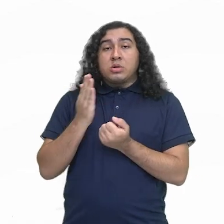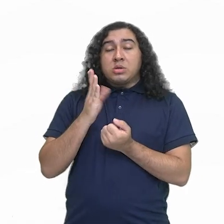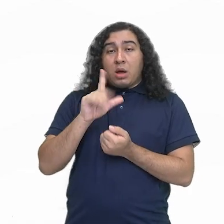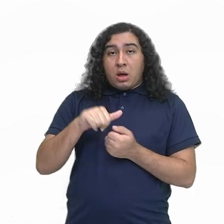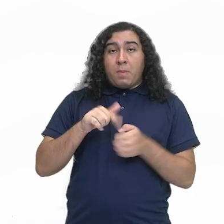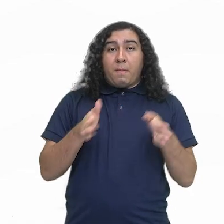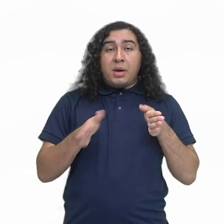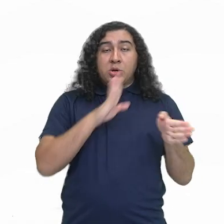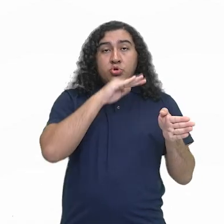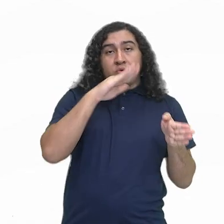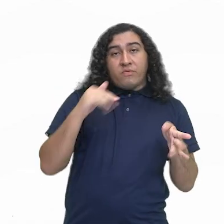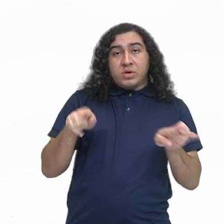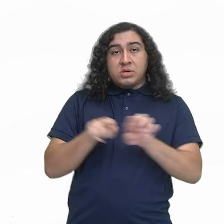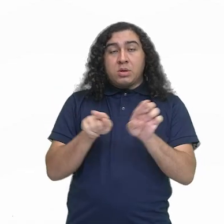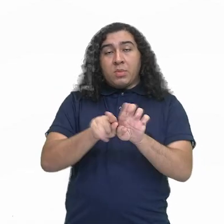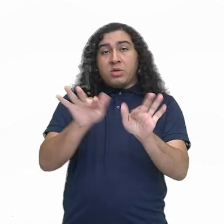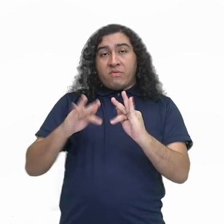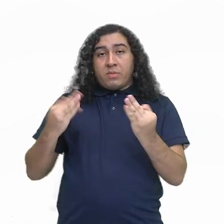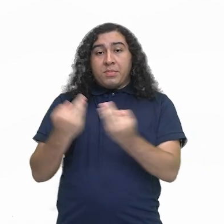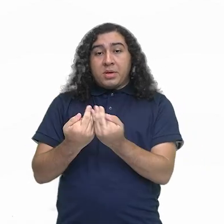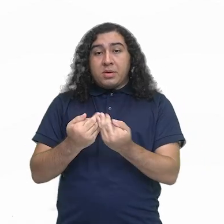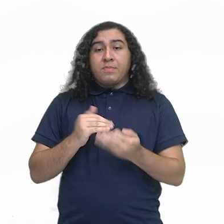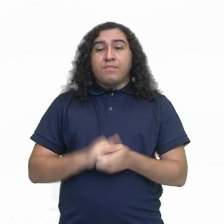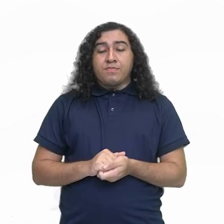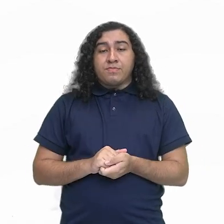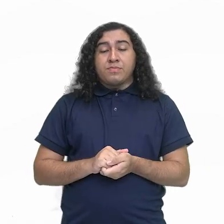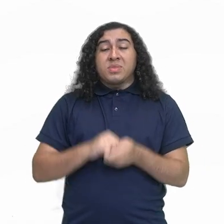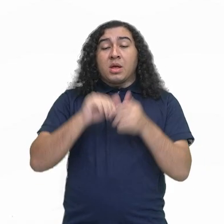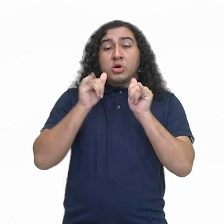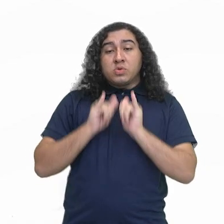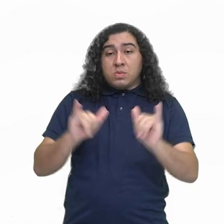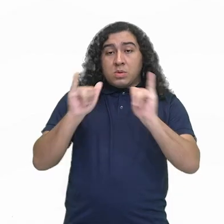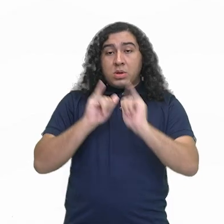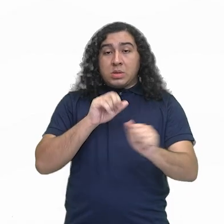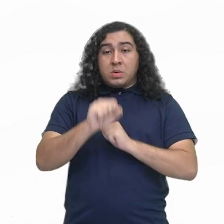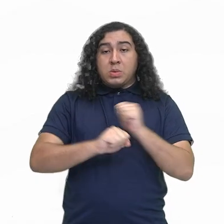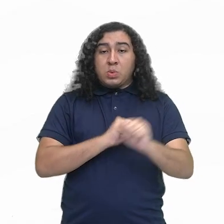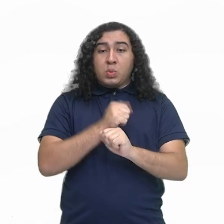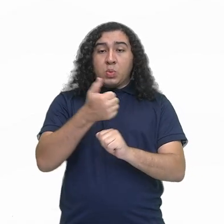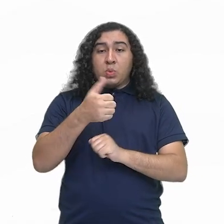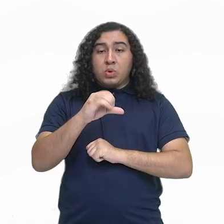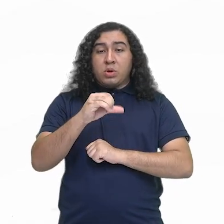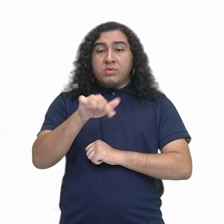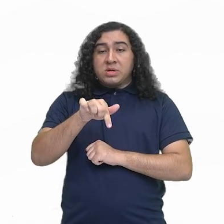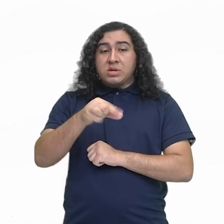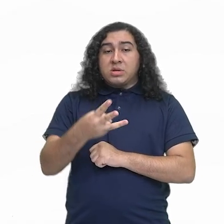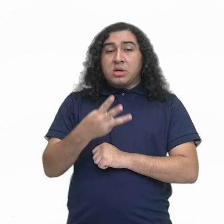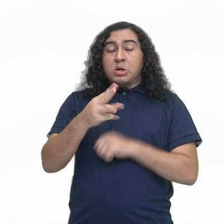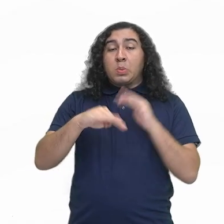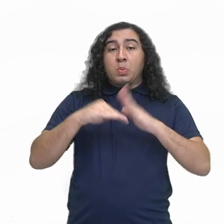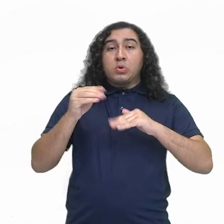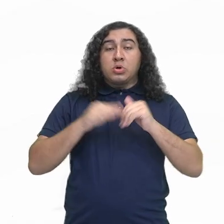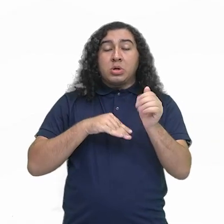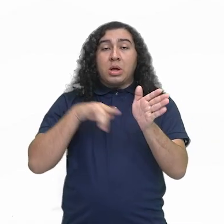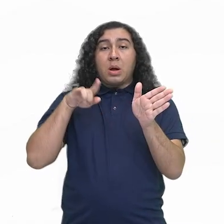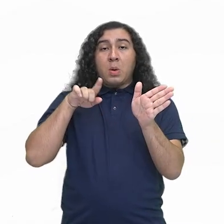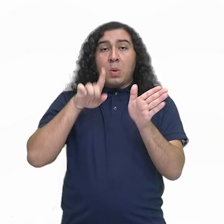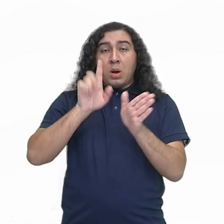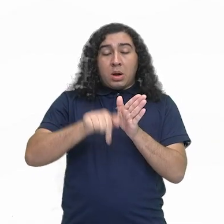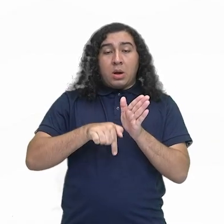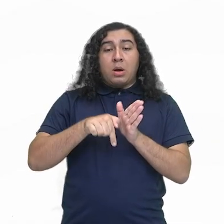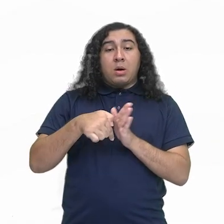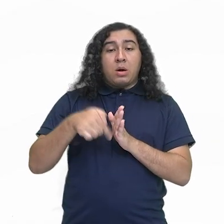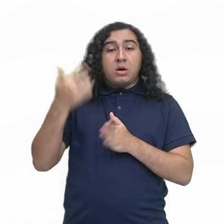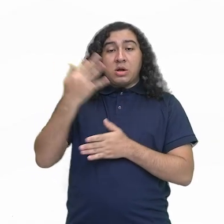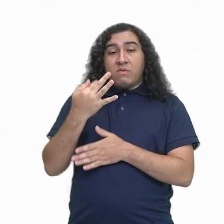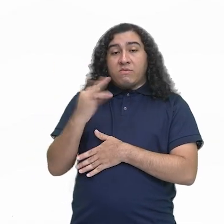que foi publicada em 1973, que é do historiador francês Philippe Arrier. Então, ele